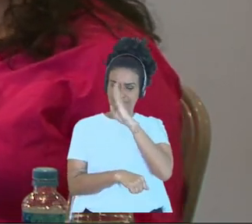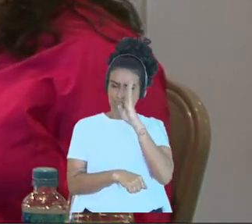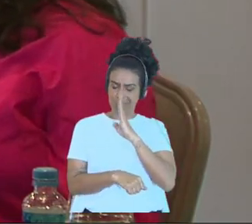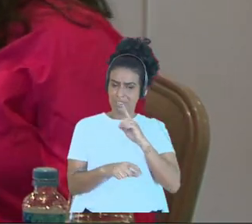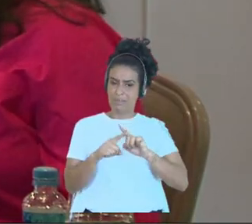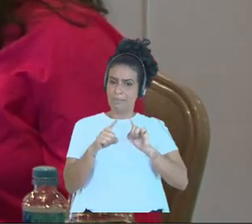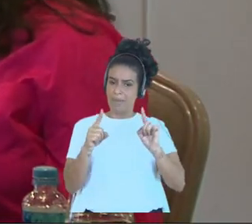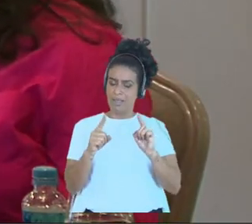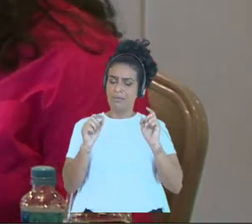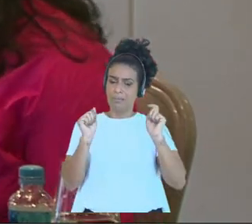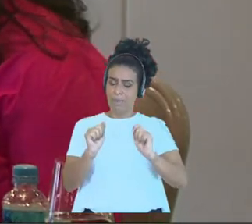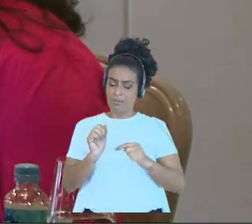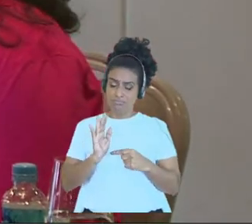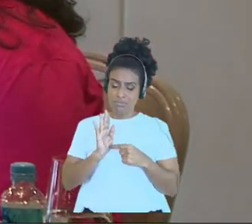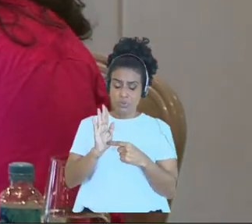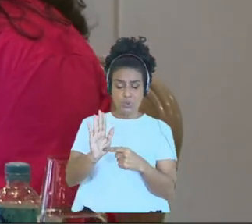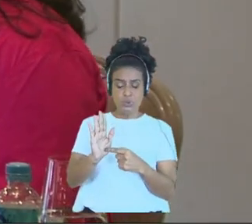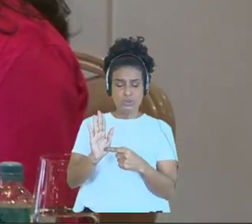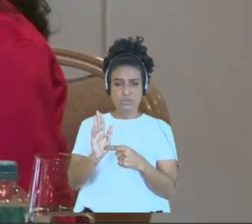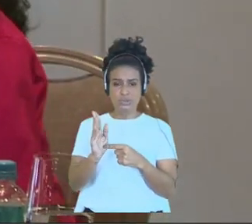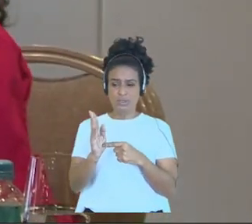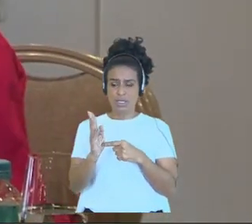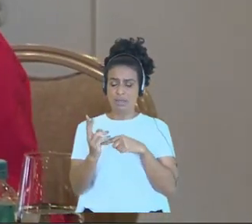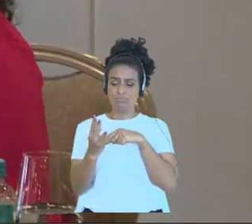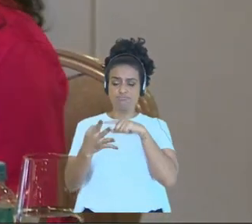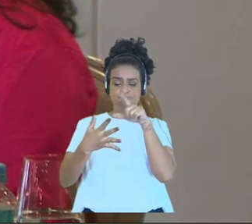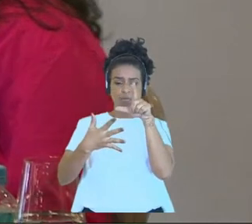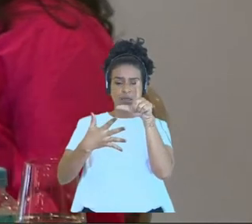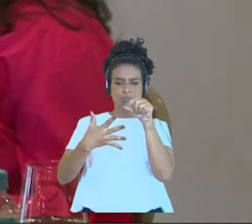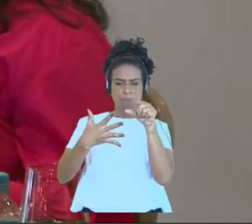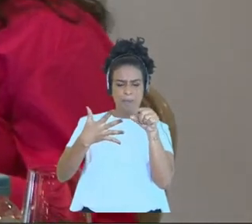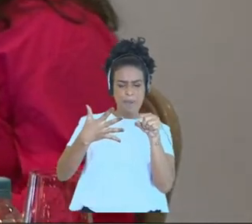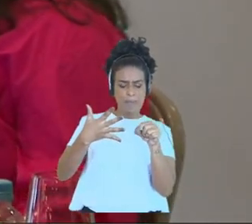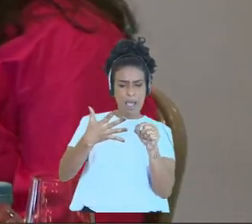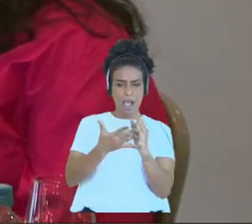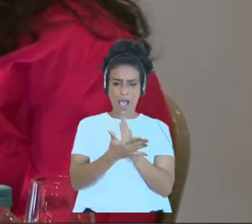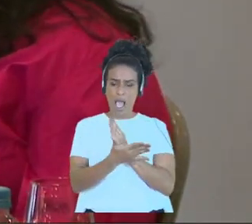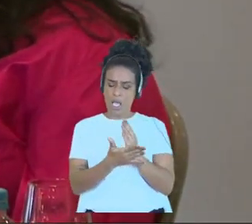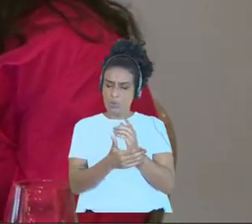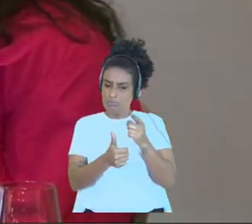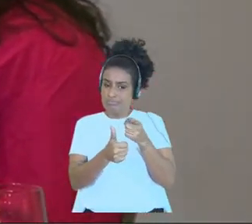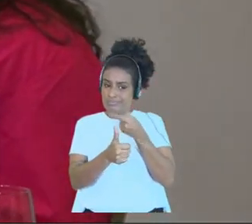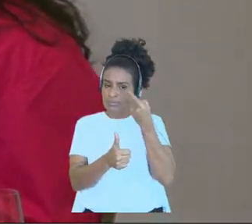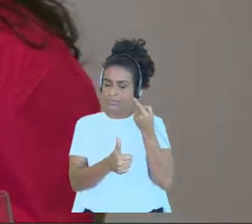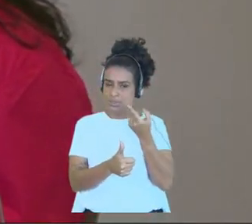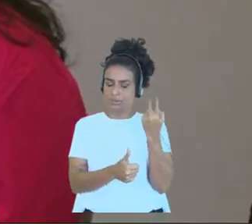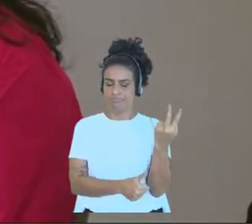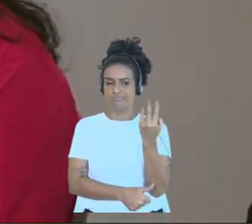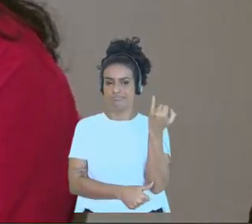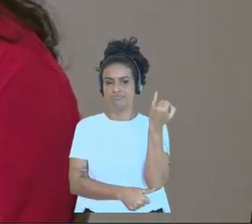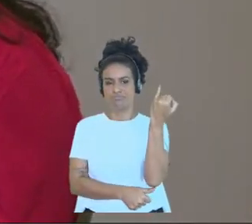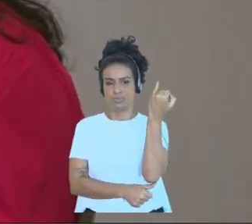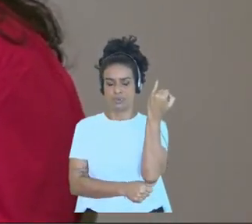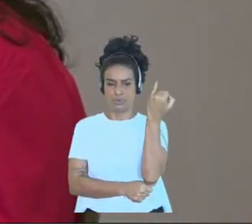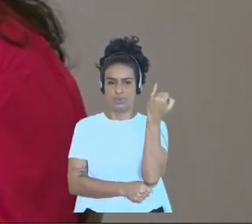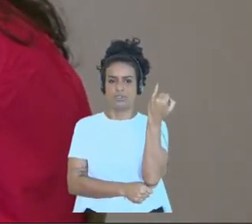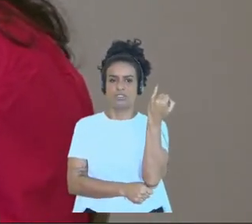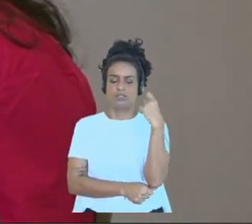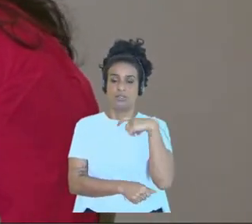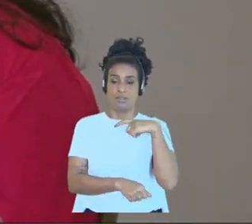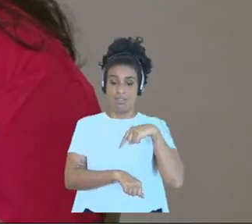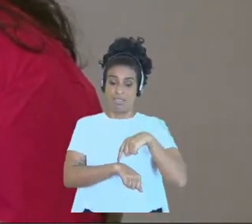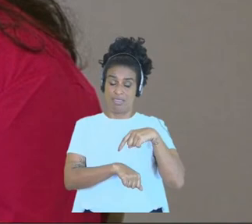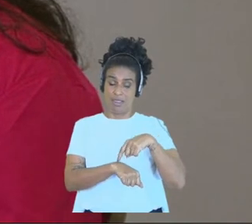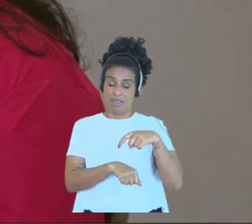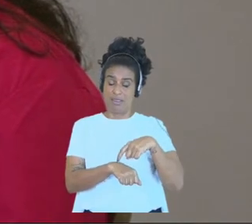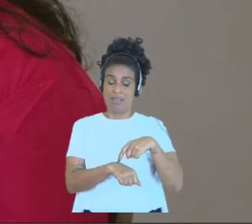pode destacar nessas eleições algumas primeiras vezes que são muito relevantes e que a gente vai passar muito tempo falando